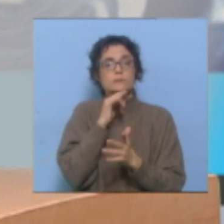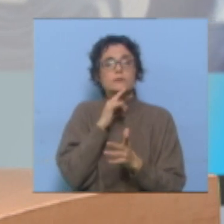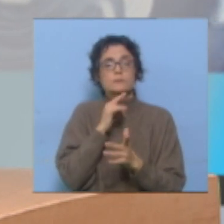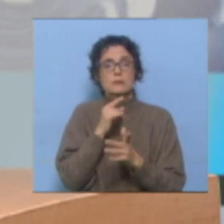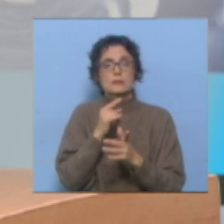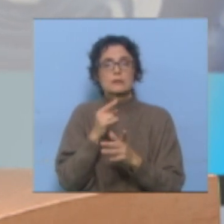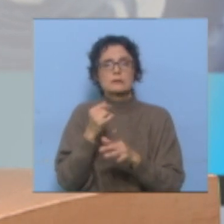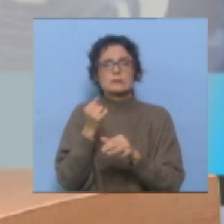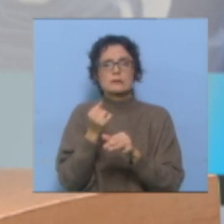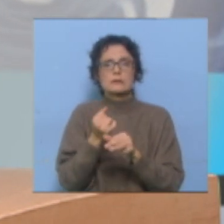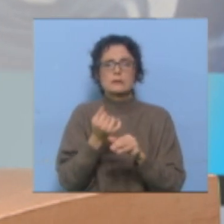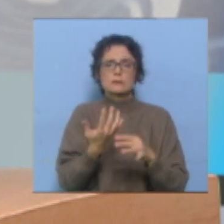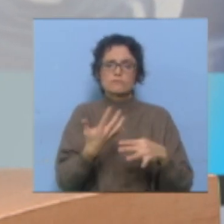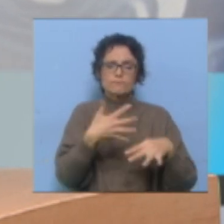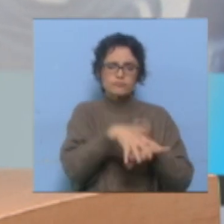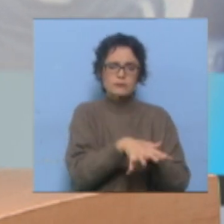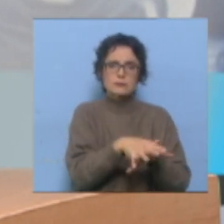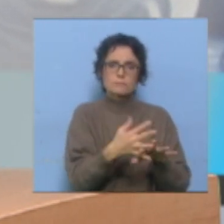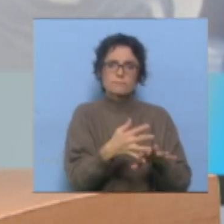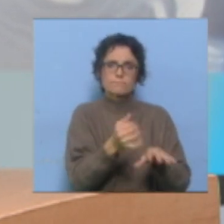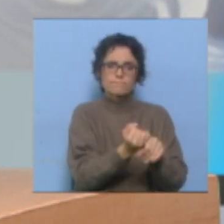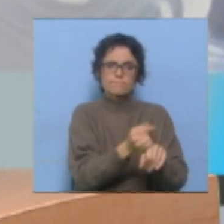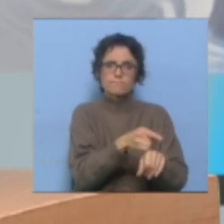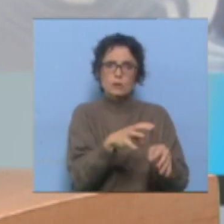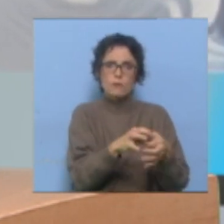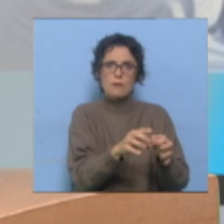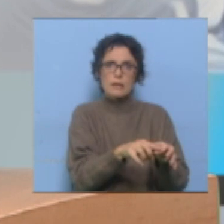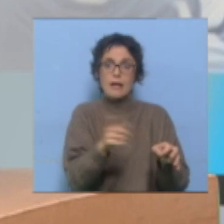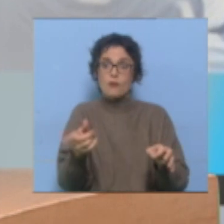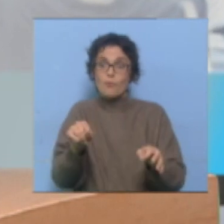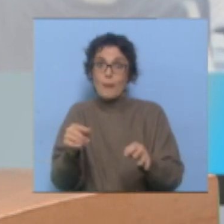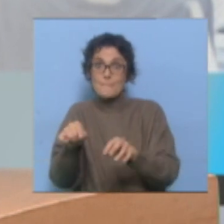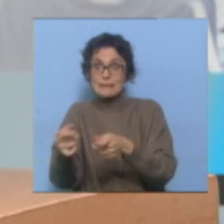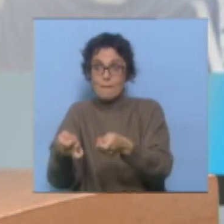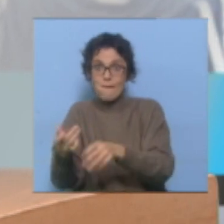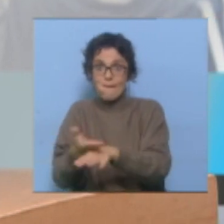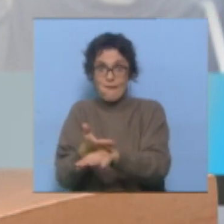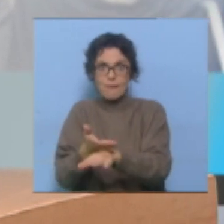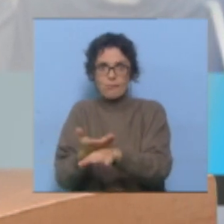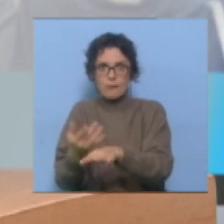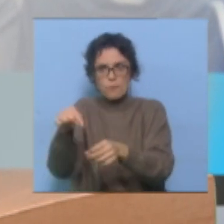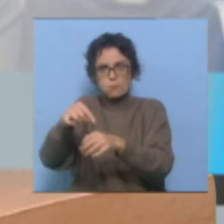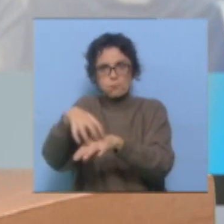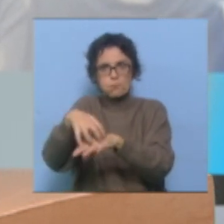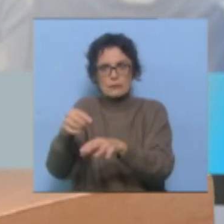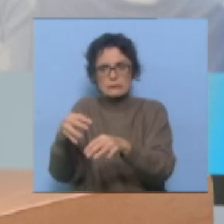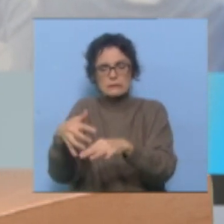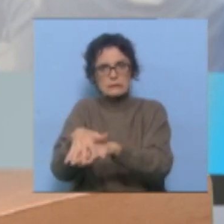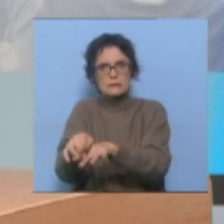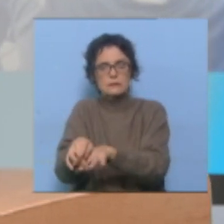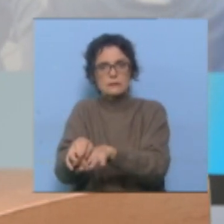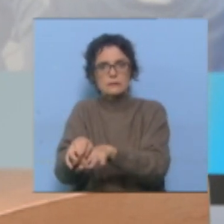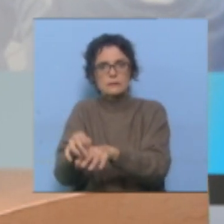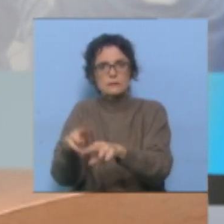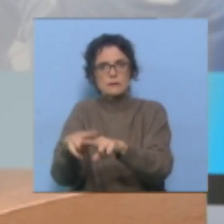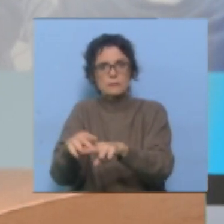própria prisão e que a própria pessoa vá sentindo, o recluso, vá sentindo que está a ser preparado de maneira possível, isto é, vá percebendo